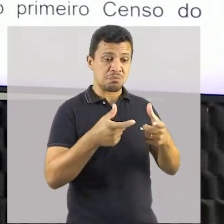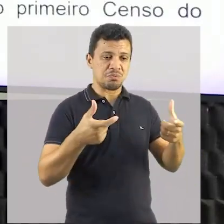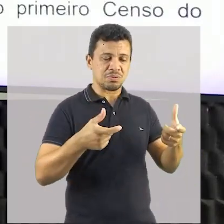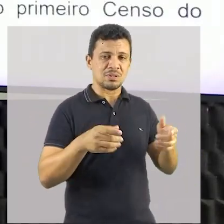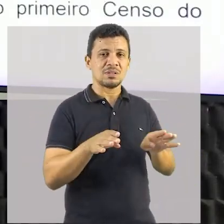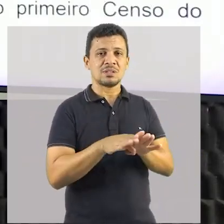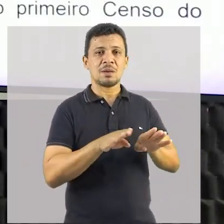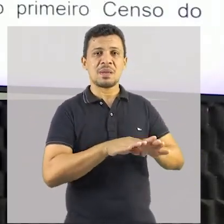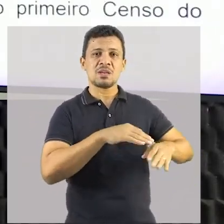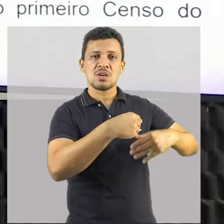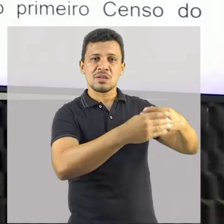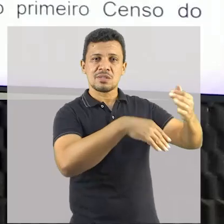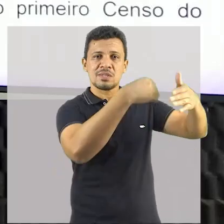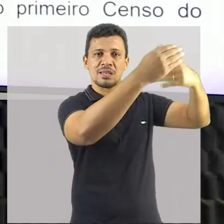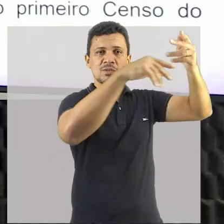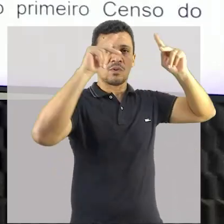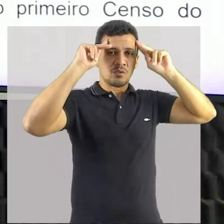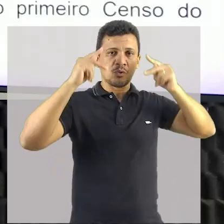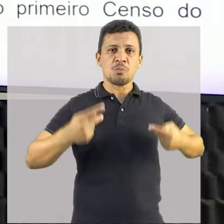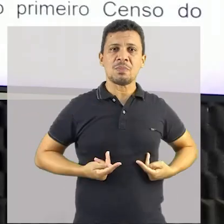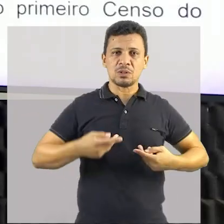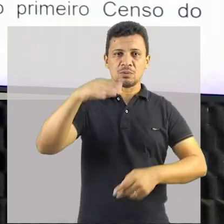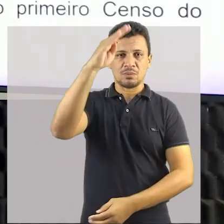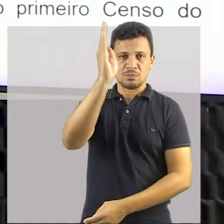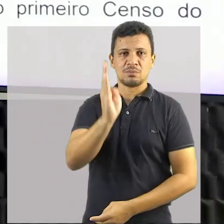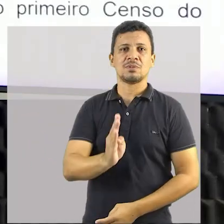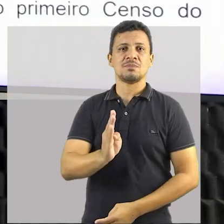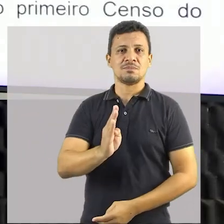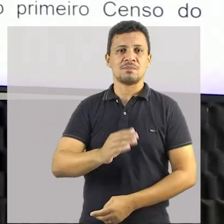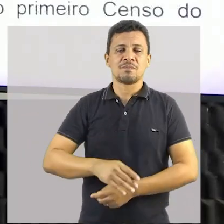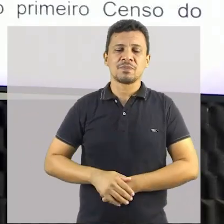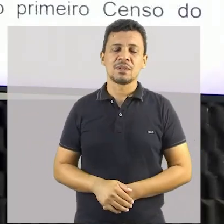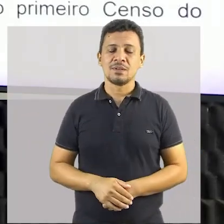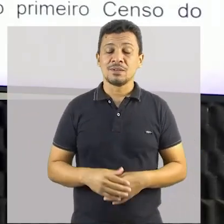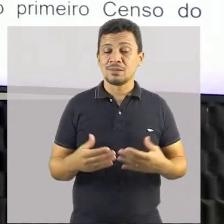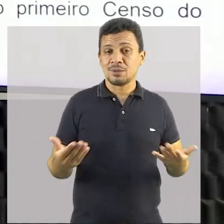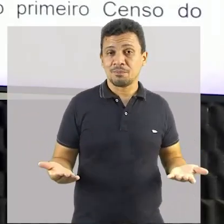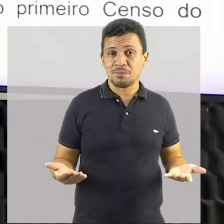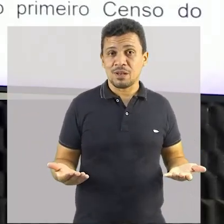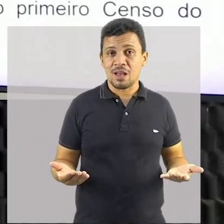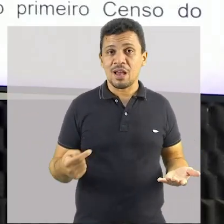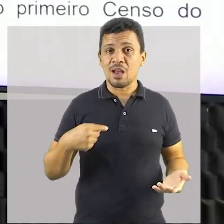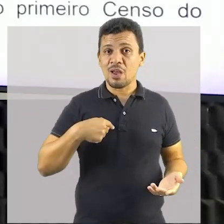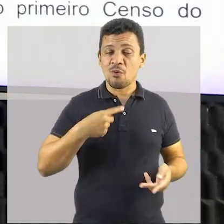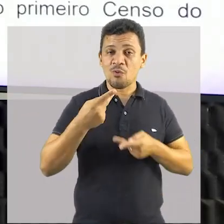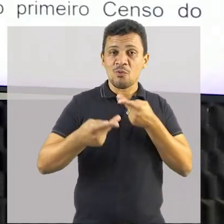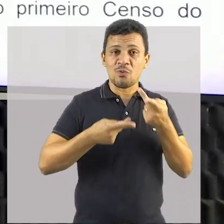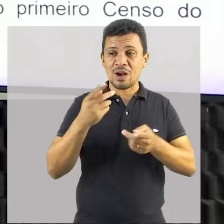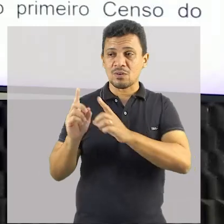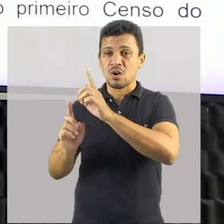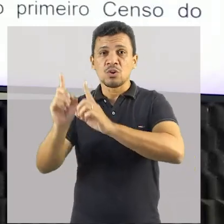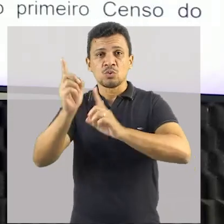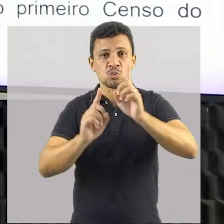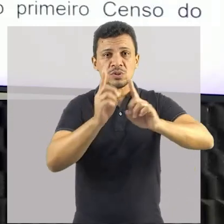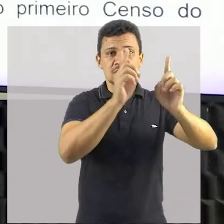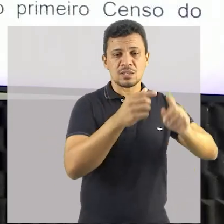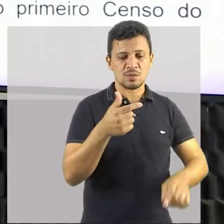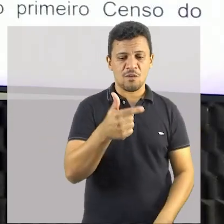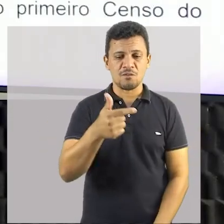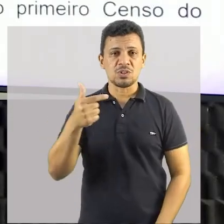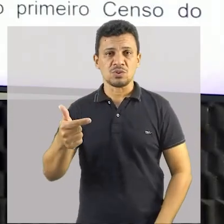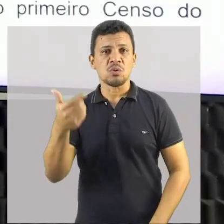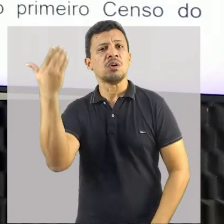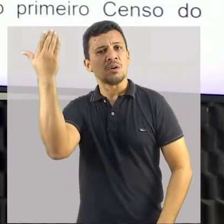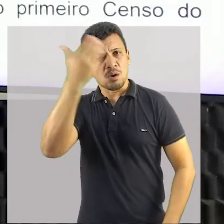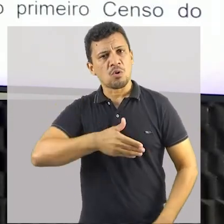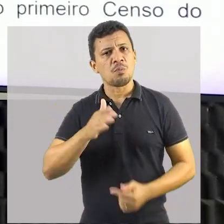um desenvolvimento humano para o nosso país. Então é claro que quando eu falo que o censo 22 traz